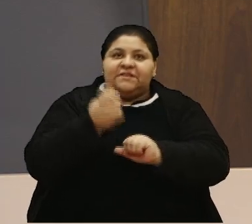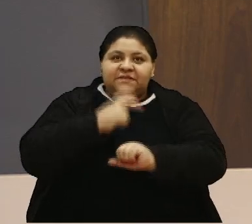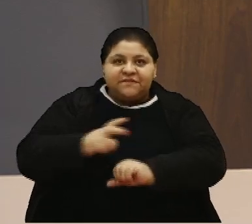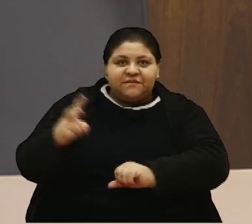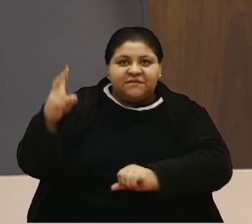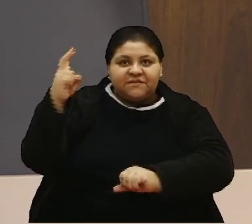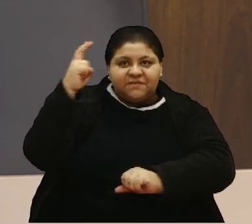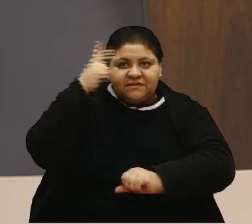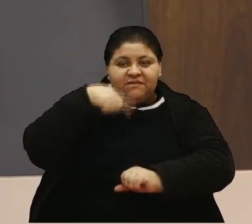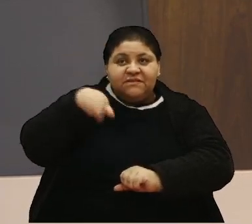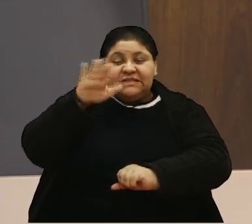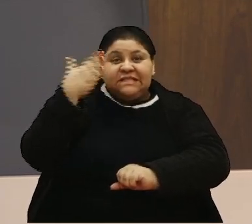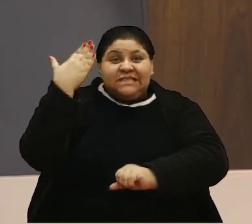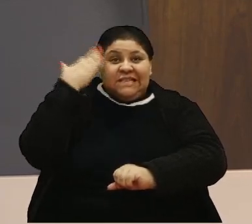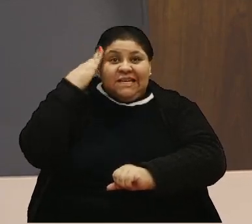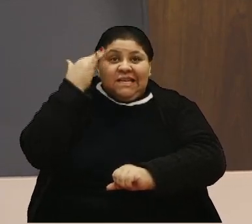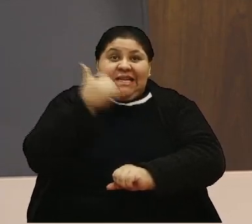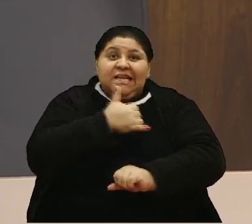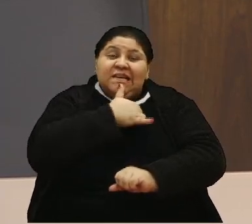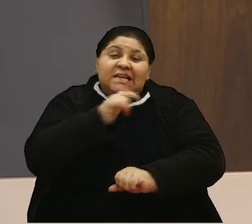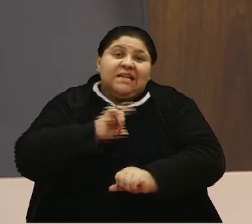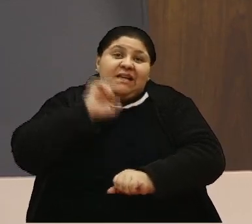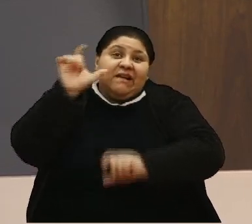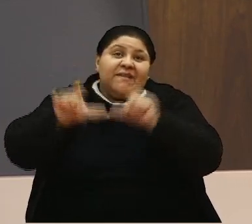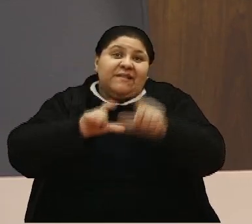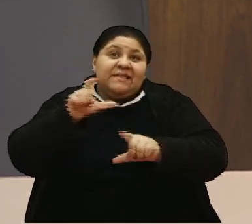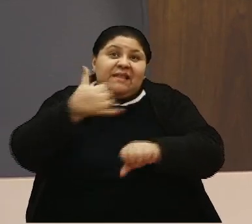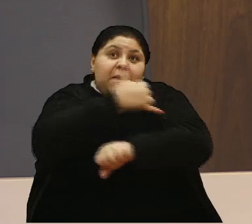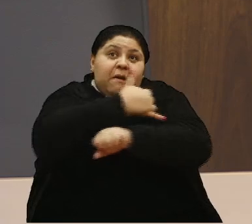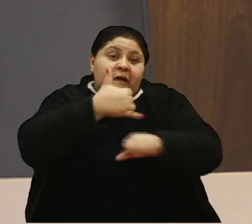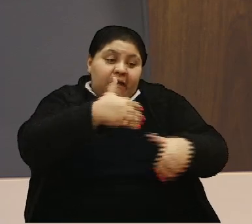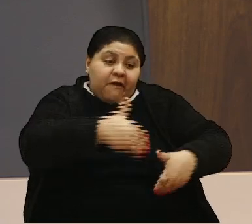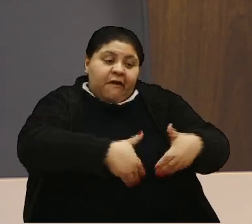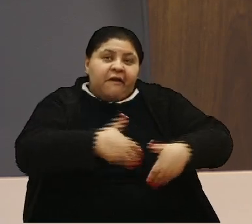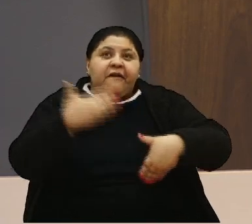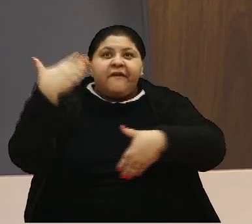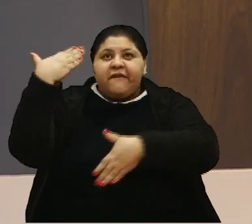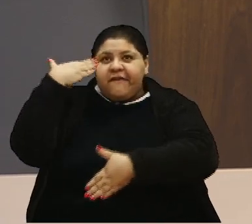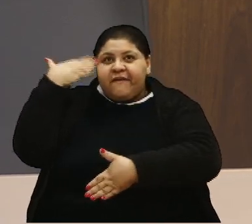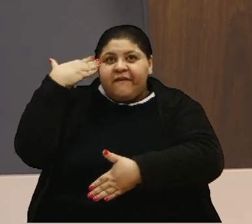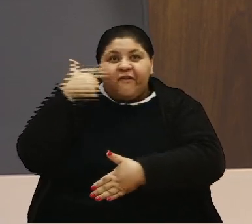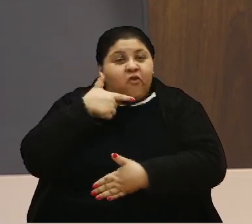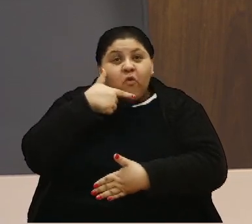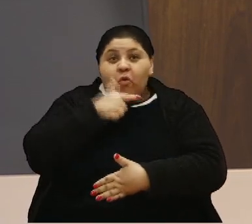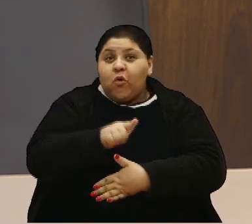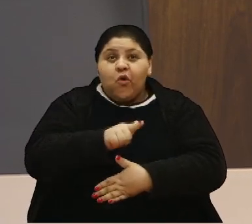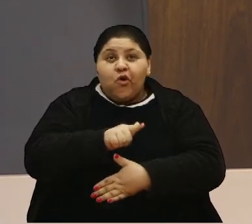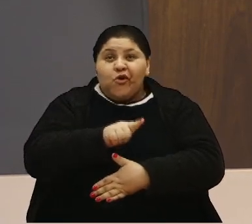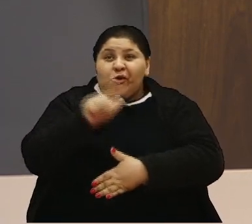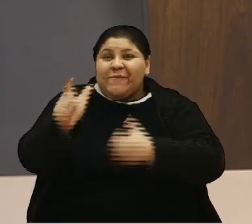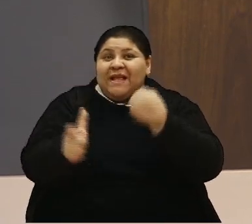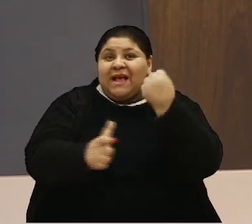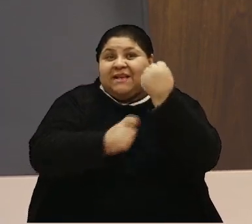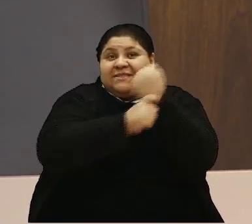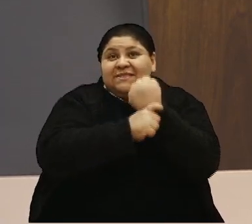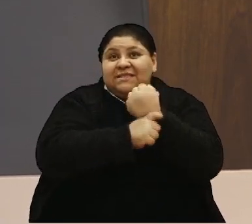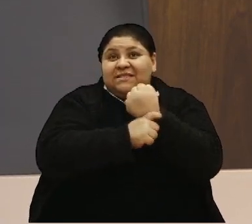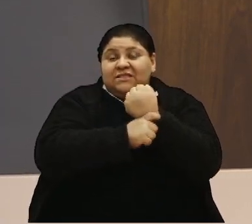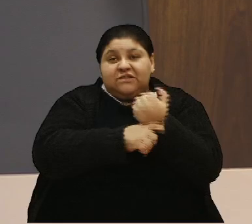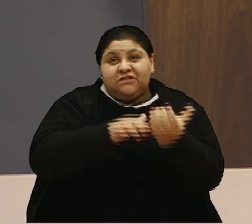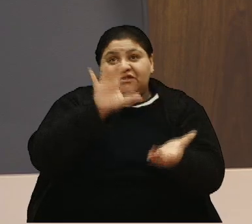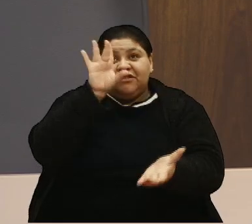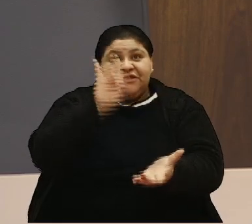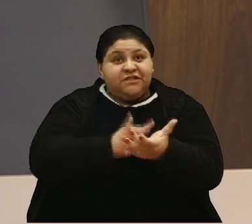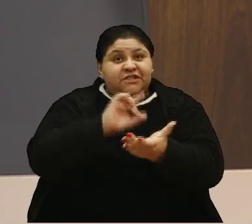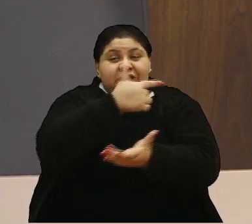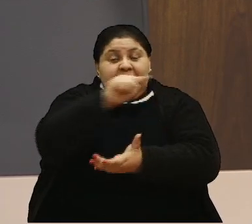e a gente sabe que, infelizmente, ainda tem pessoas passando fome, a gente sabe que a gente não está conseguindo dar a garantia da efetivação de